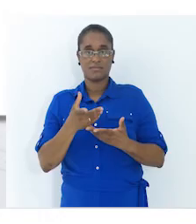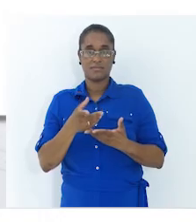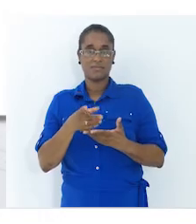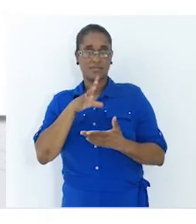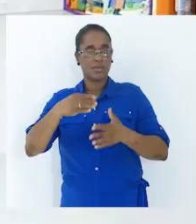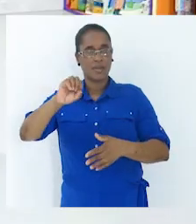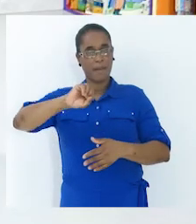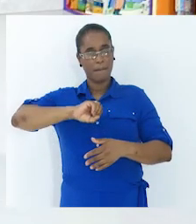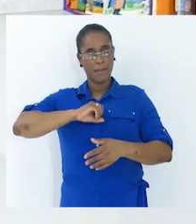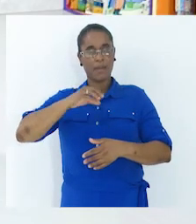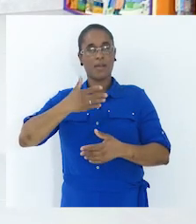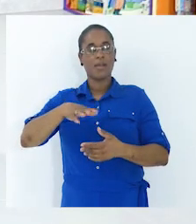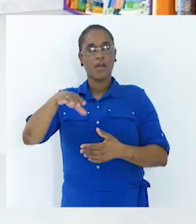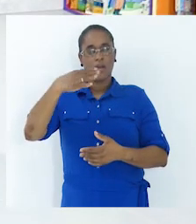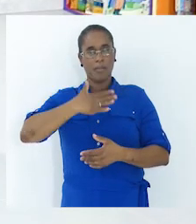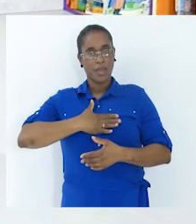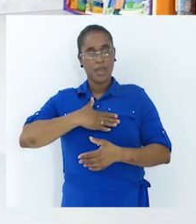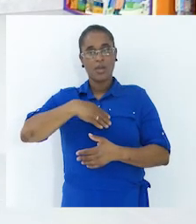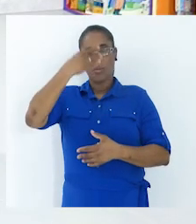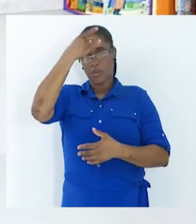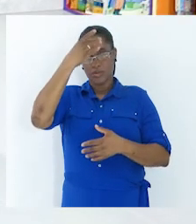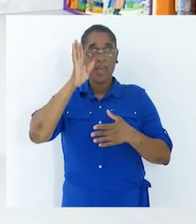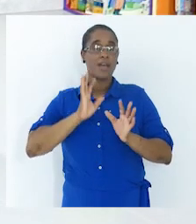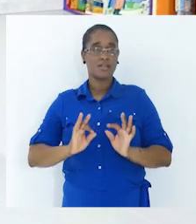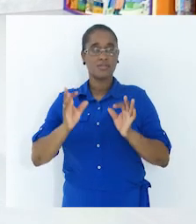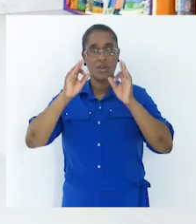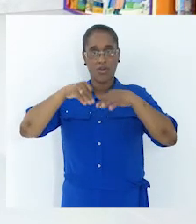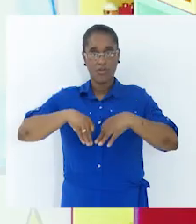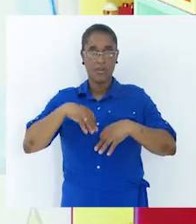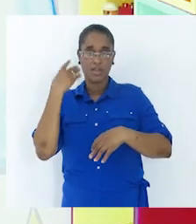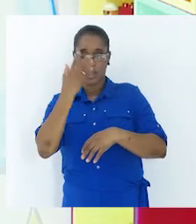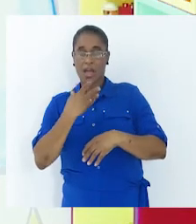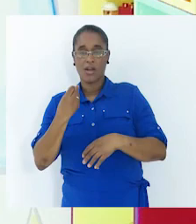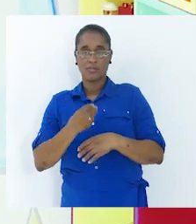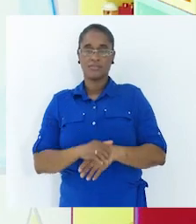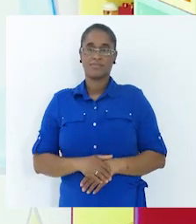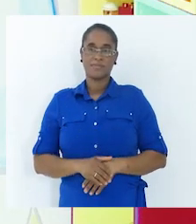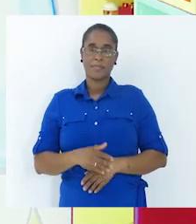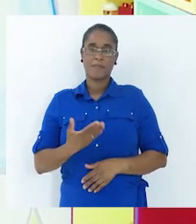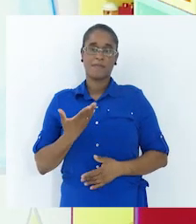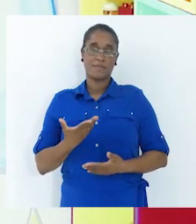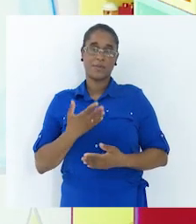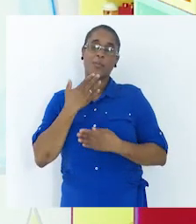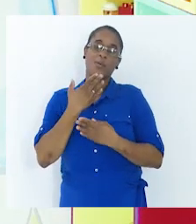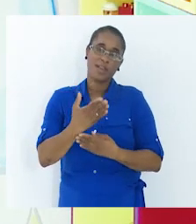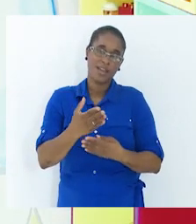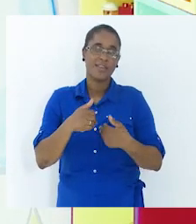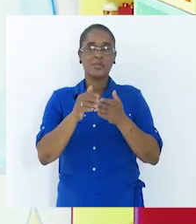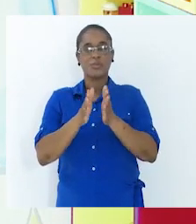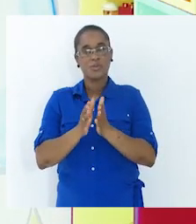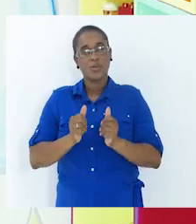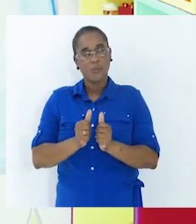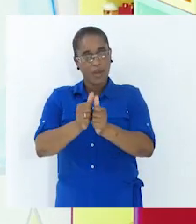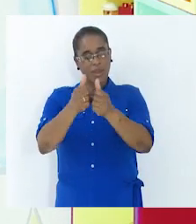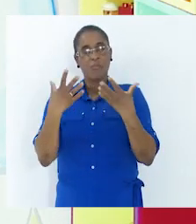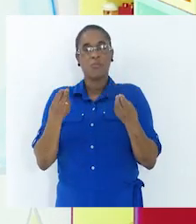opinião. Então, assim chegamos ao fim da nossa aula. Agradeço muito a vossa companhia